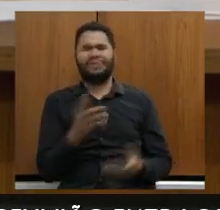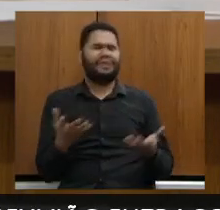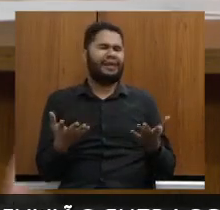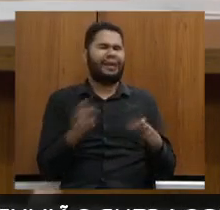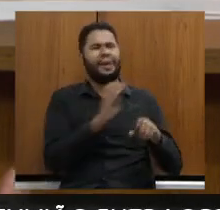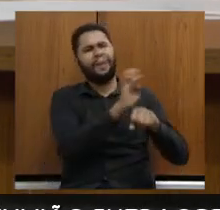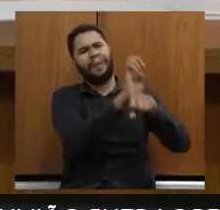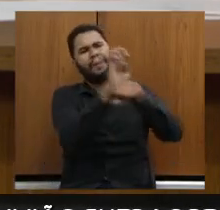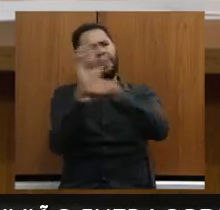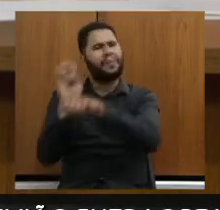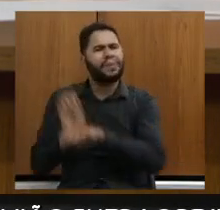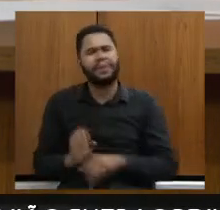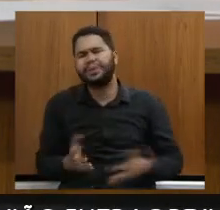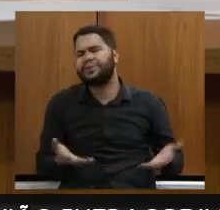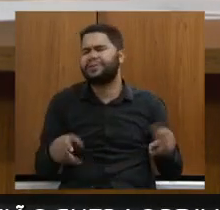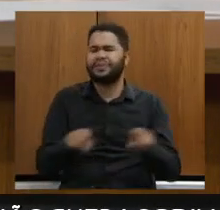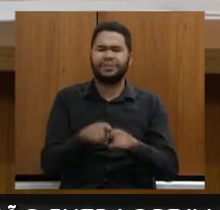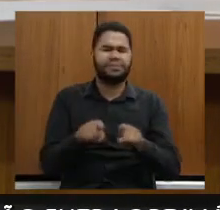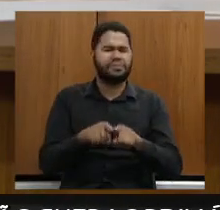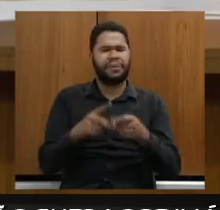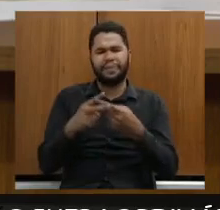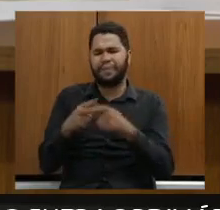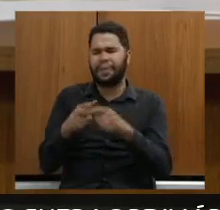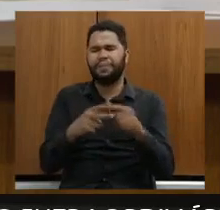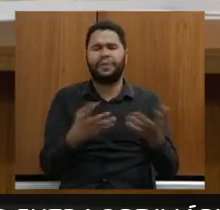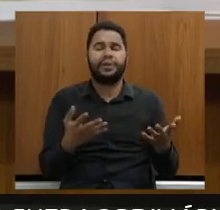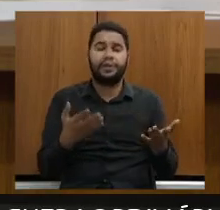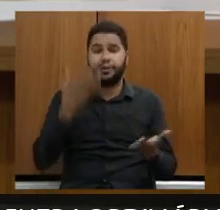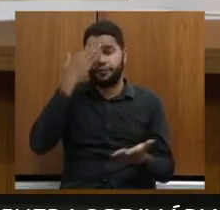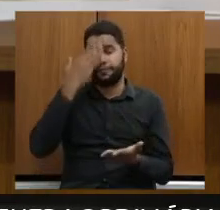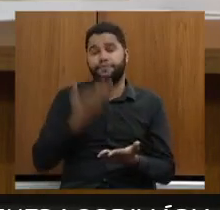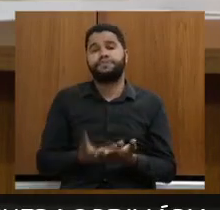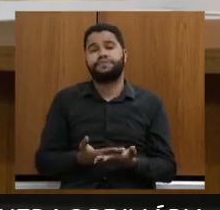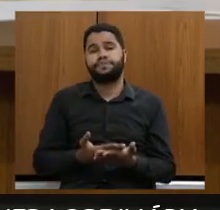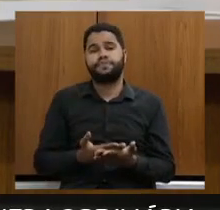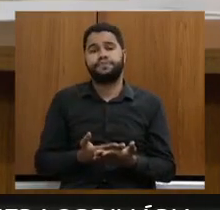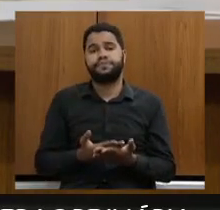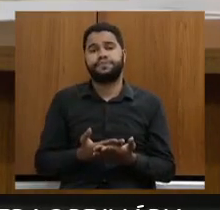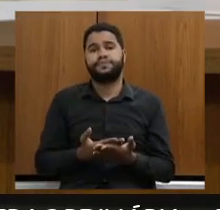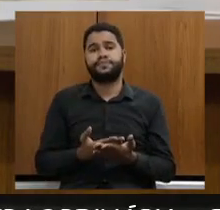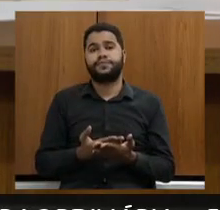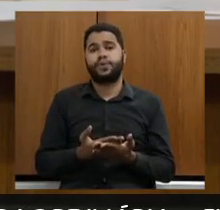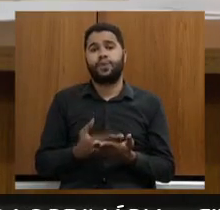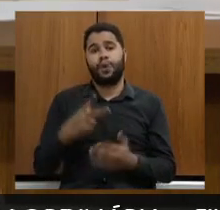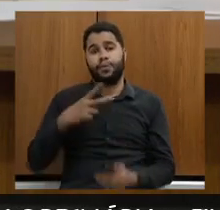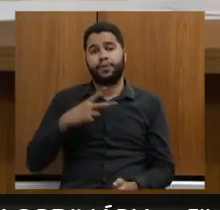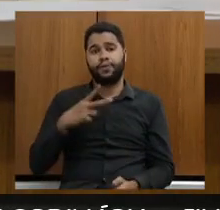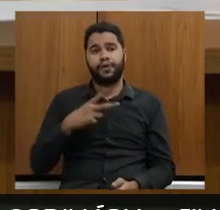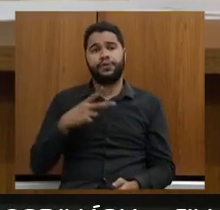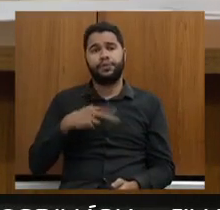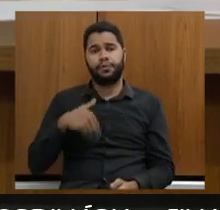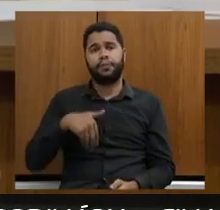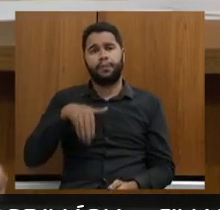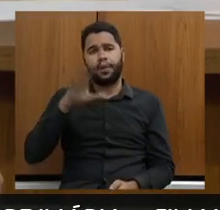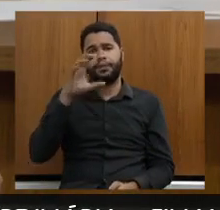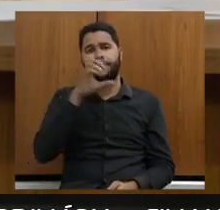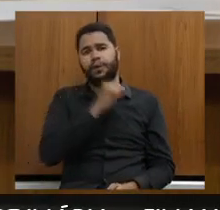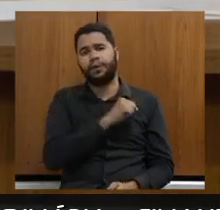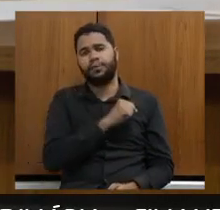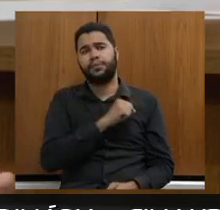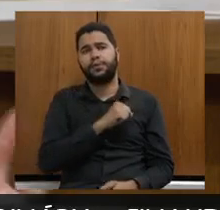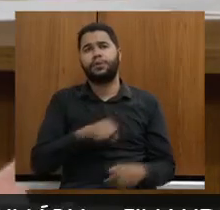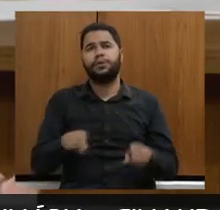necessidades as obras de repasse precisa tá gente acredita que e compra de privatização você vai ter Muito mais agilidade